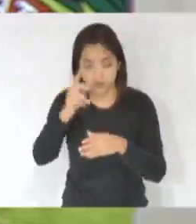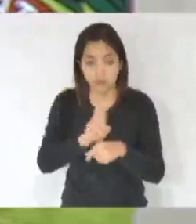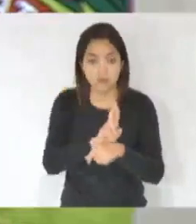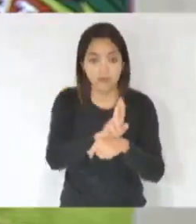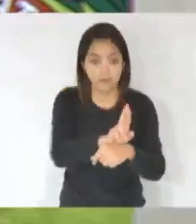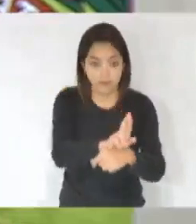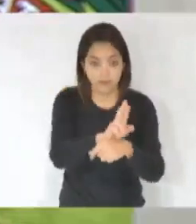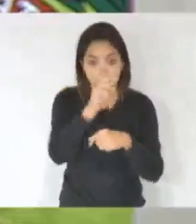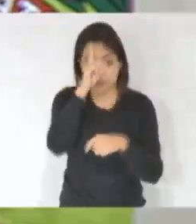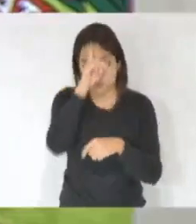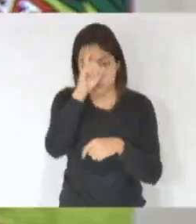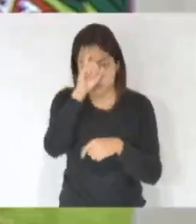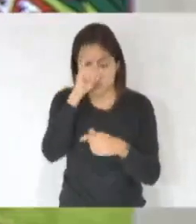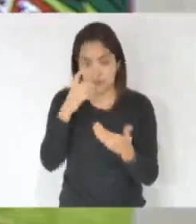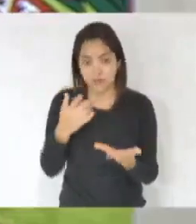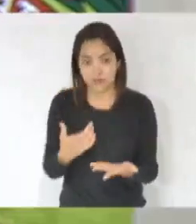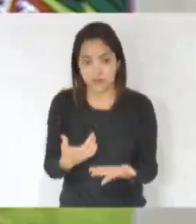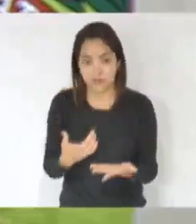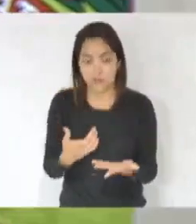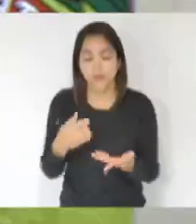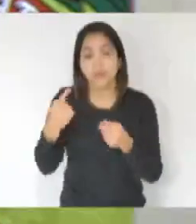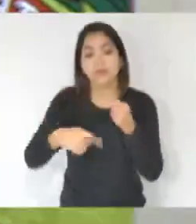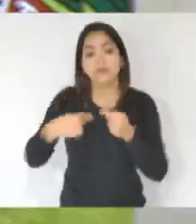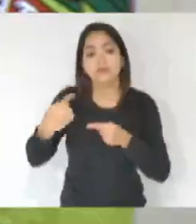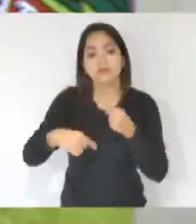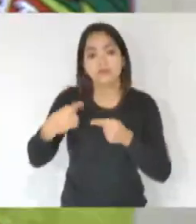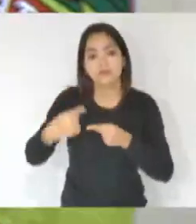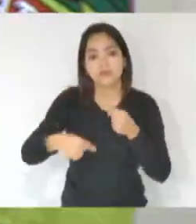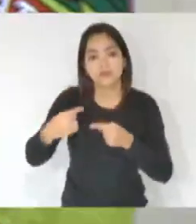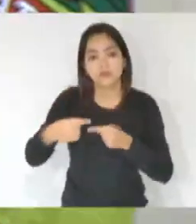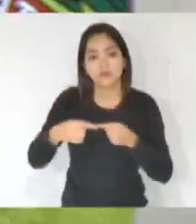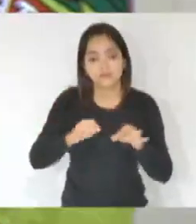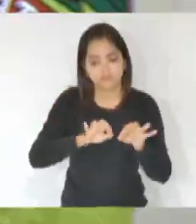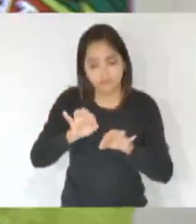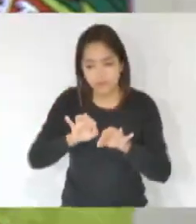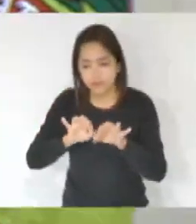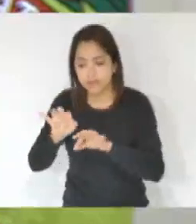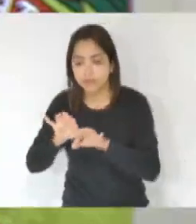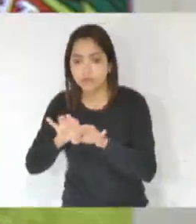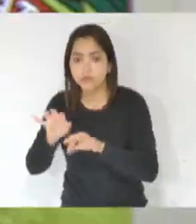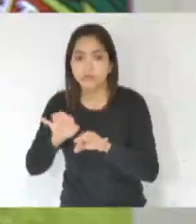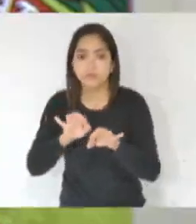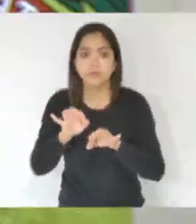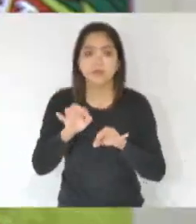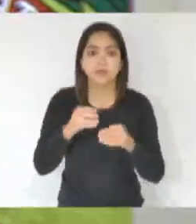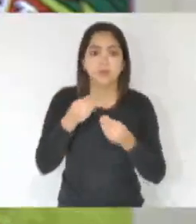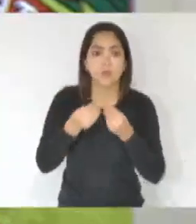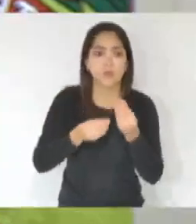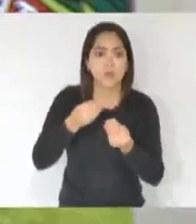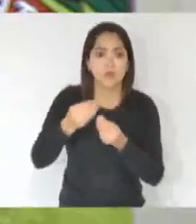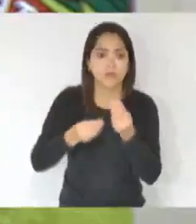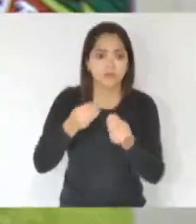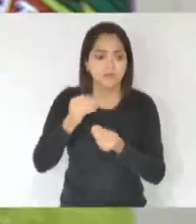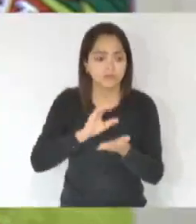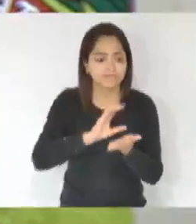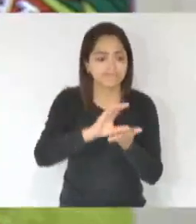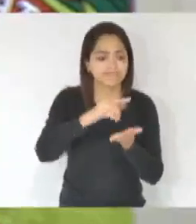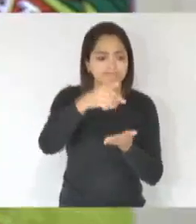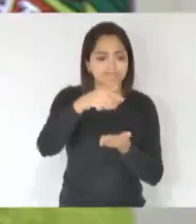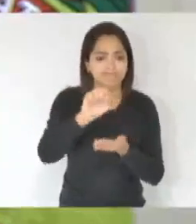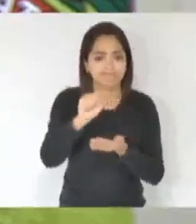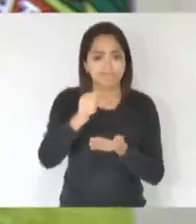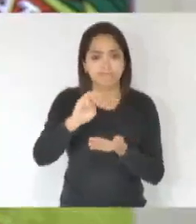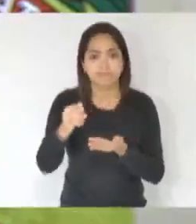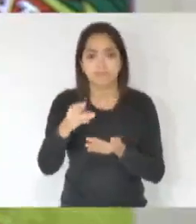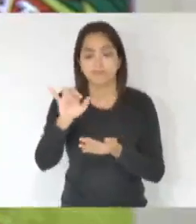hospital e aí discutir um planejamento de desembolso desses 78 milhões,